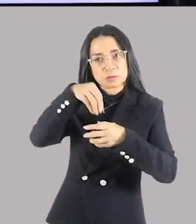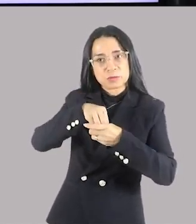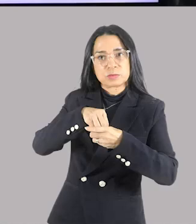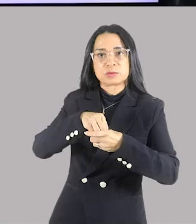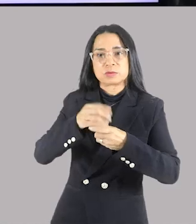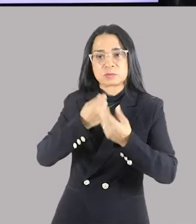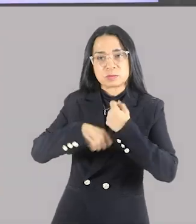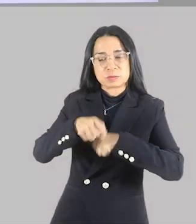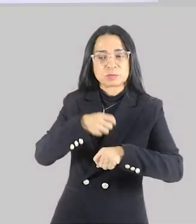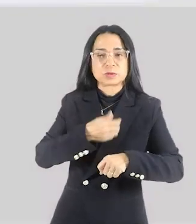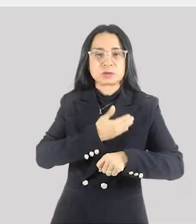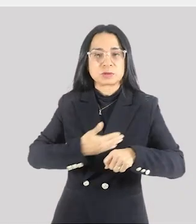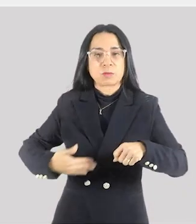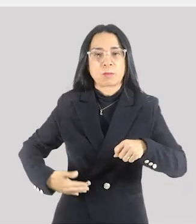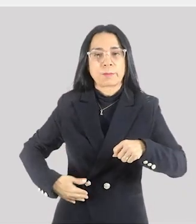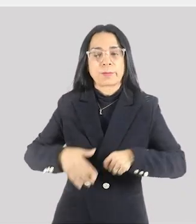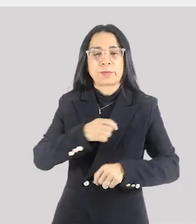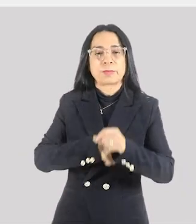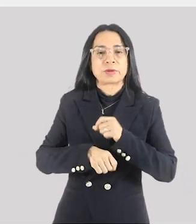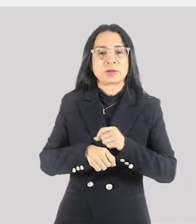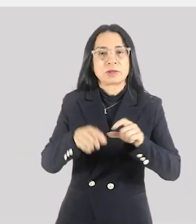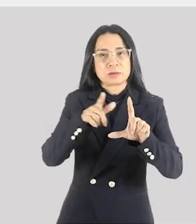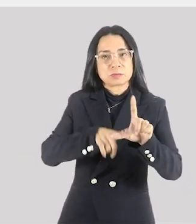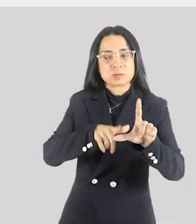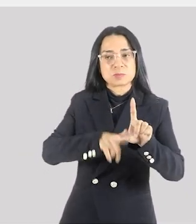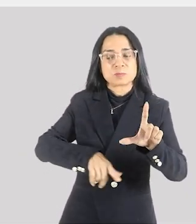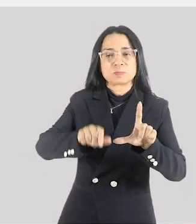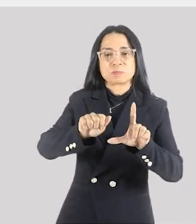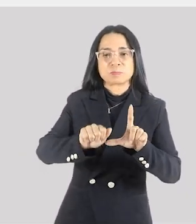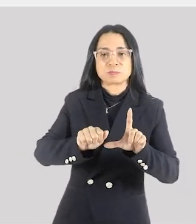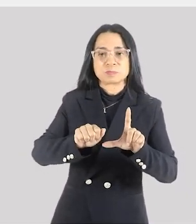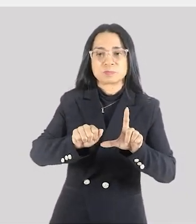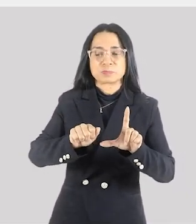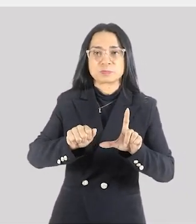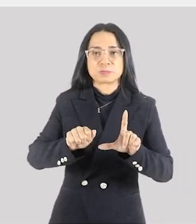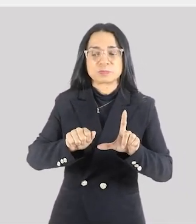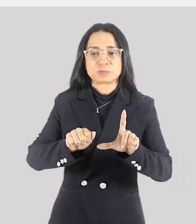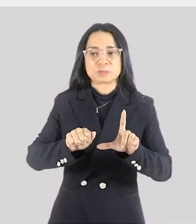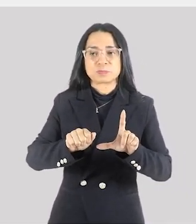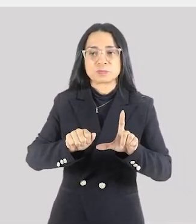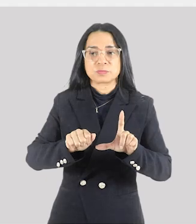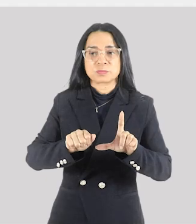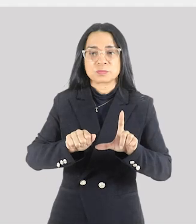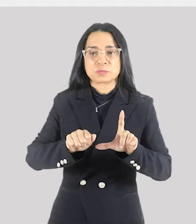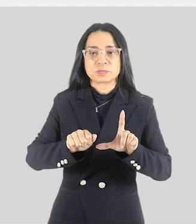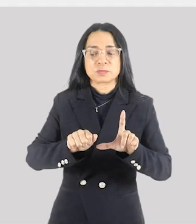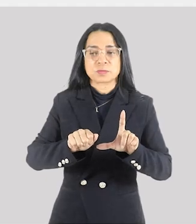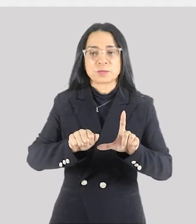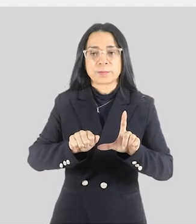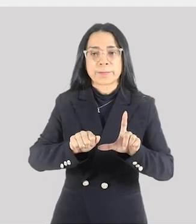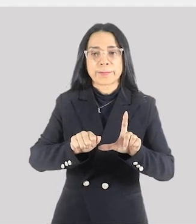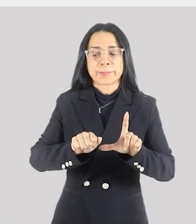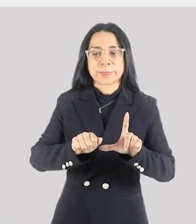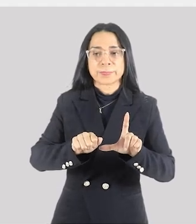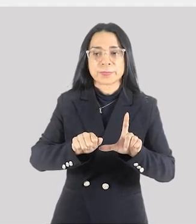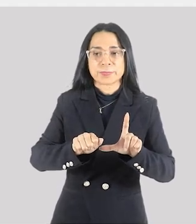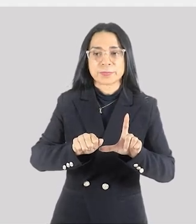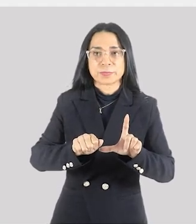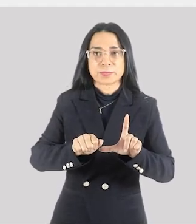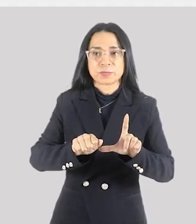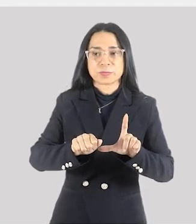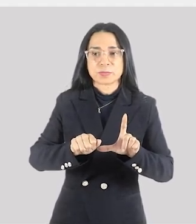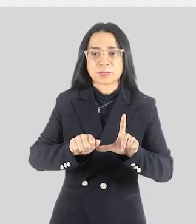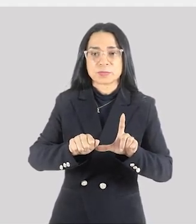pública, tudo bem? Portanto, a letra A, a administração indireta, é o conjunto de entes e pessoas jurídicas que exercem